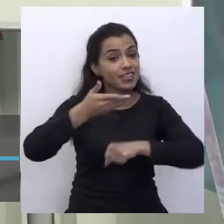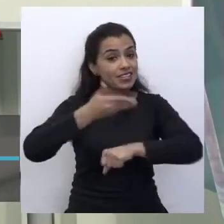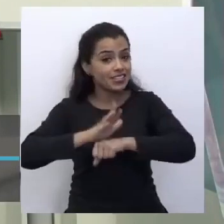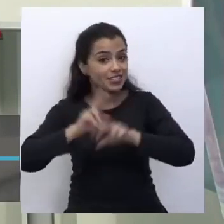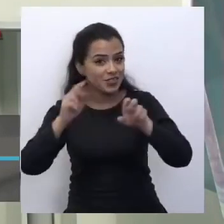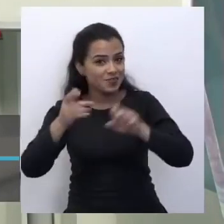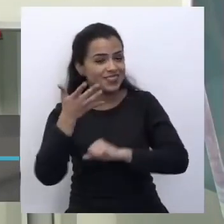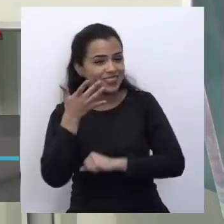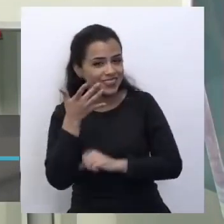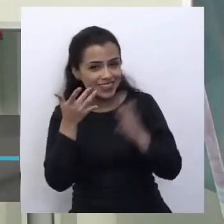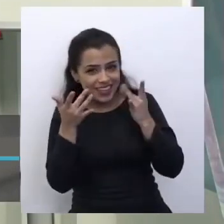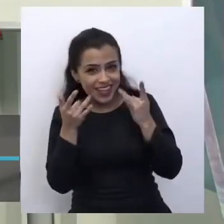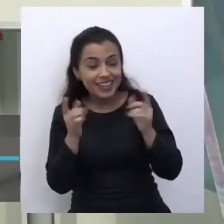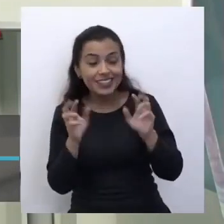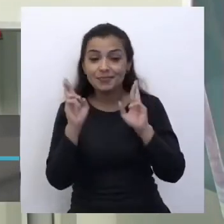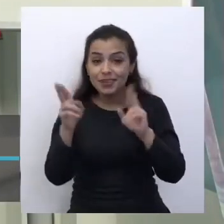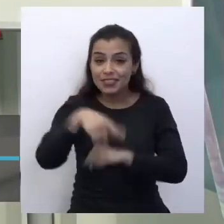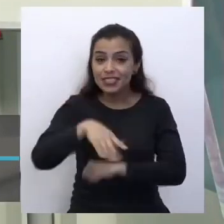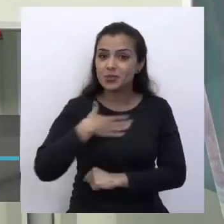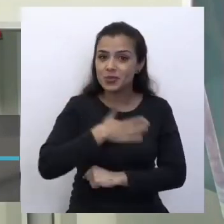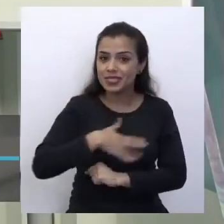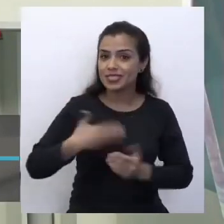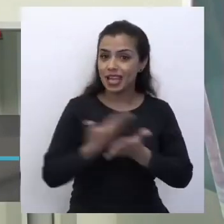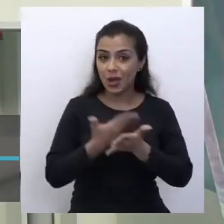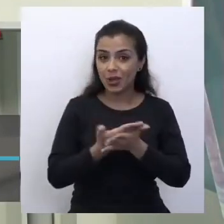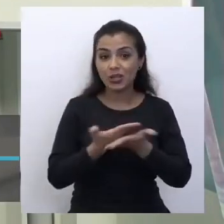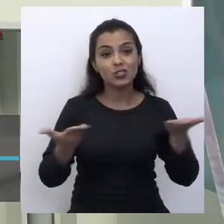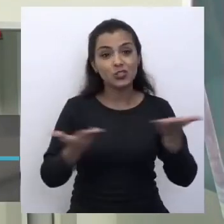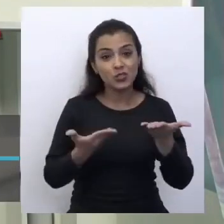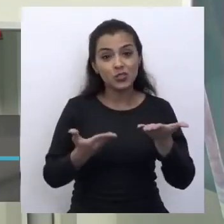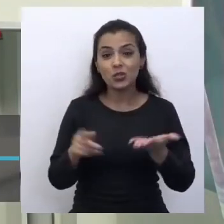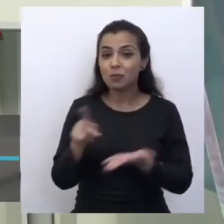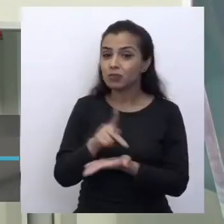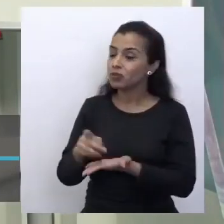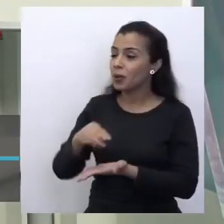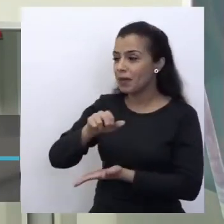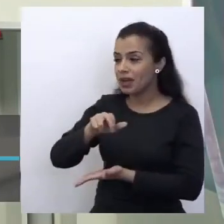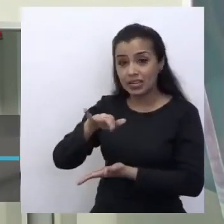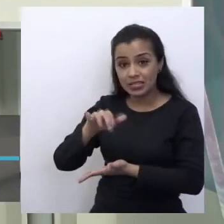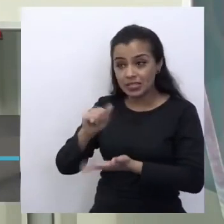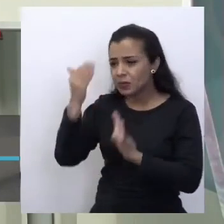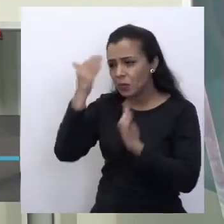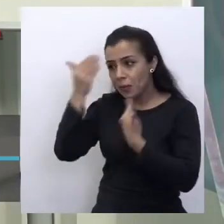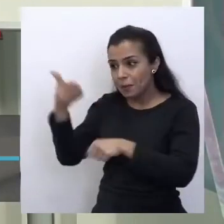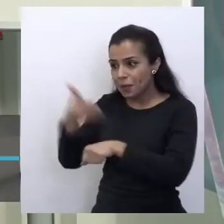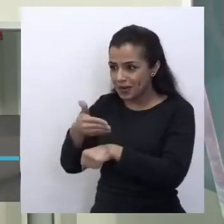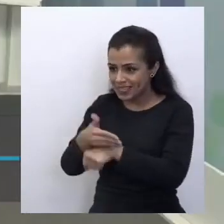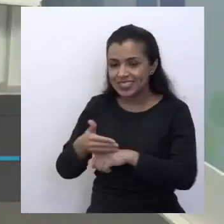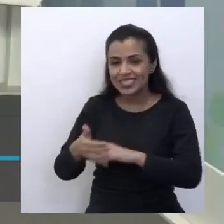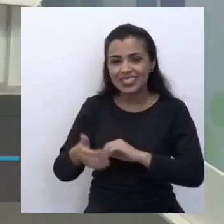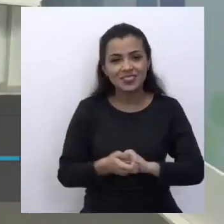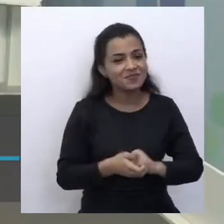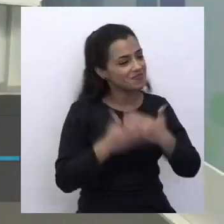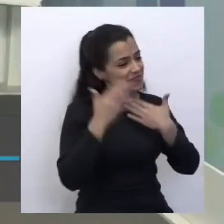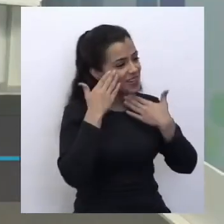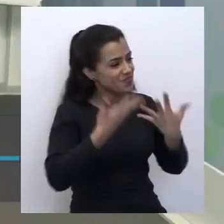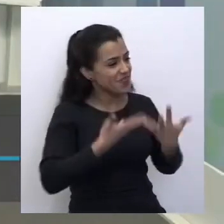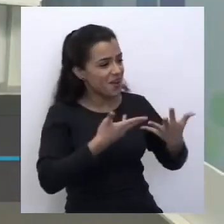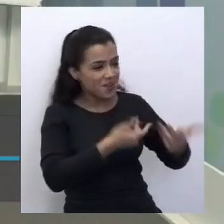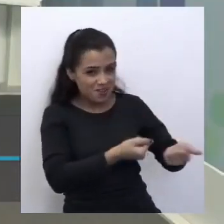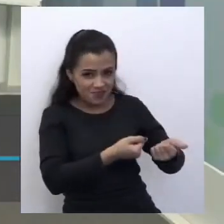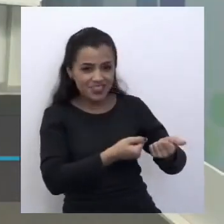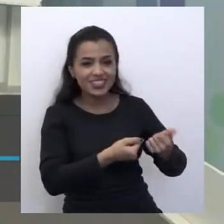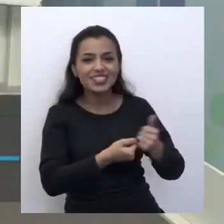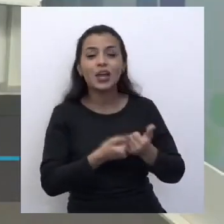vocês tenham gostado bastante da aula. Professora Márcia, muito obrigada pela participação. Muito obrigada pelo convite, professora